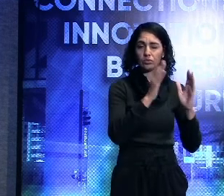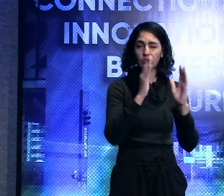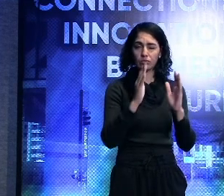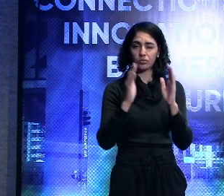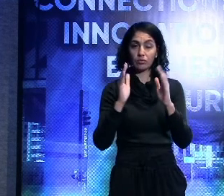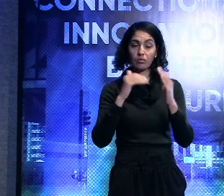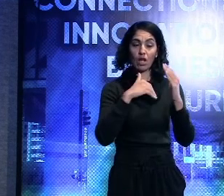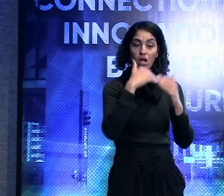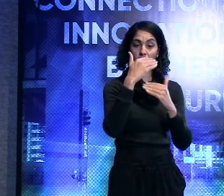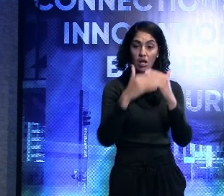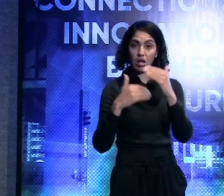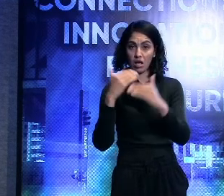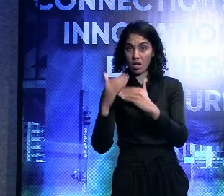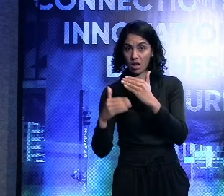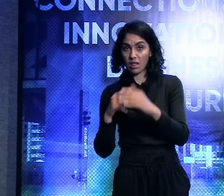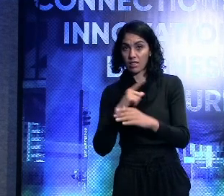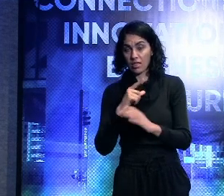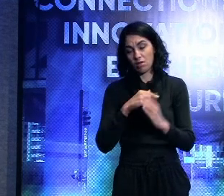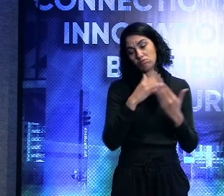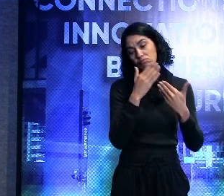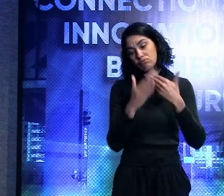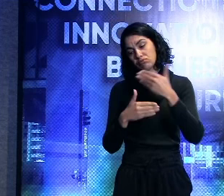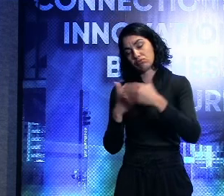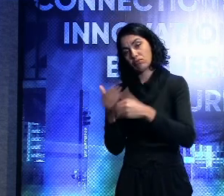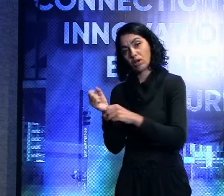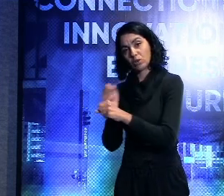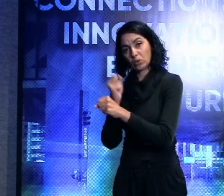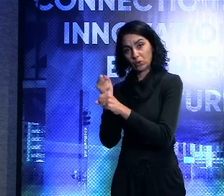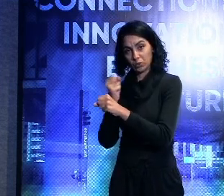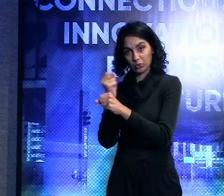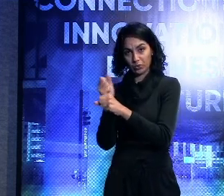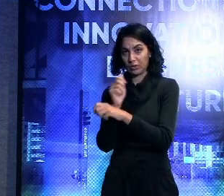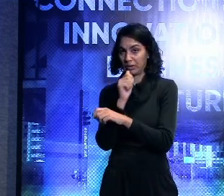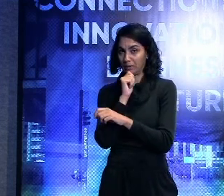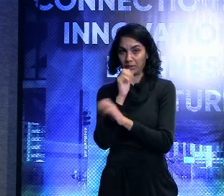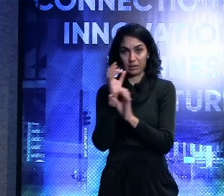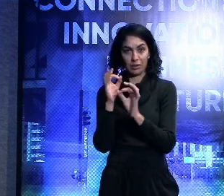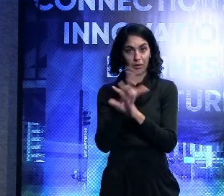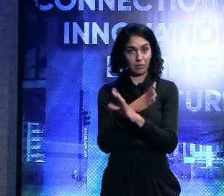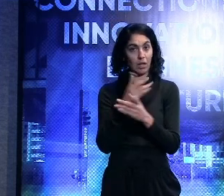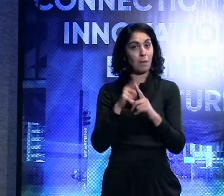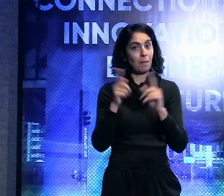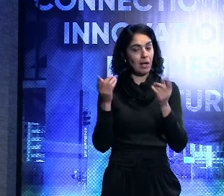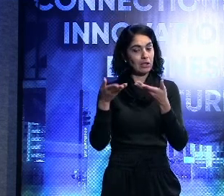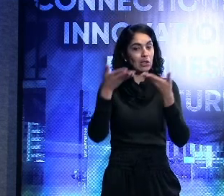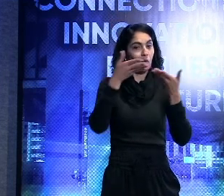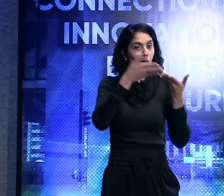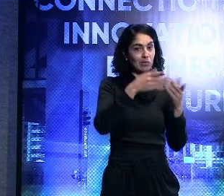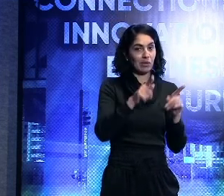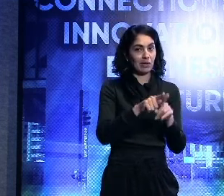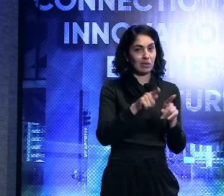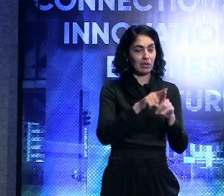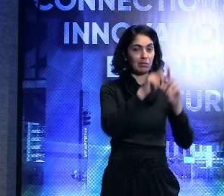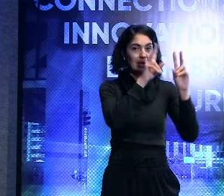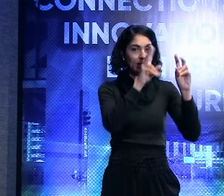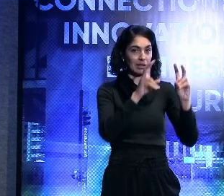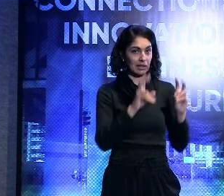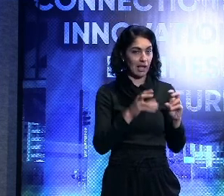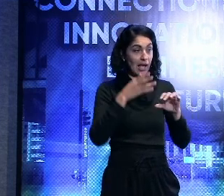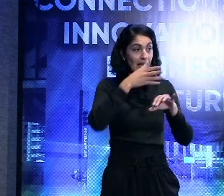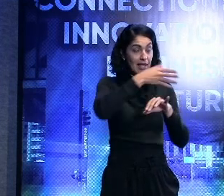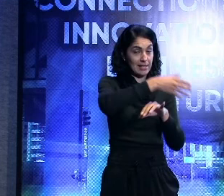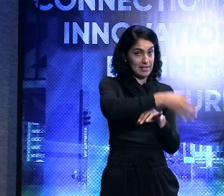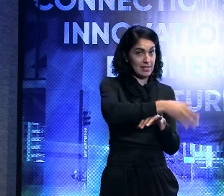né, ele está passando por uma fase de construção e, inclusive, convidamos vocês para mergulhar mais no tema, acessar esse Miro que a gente